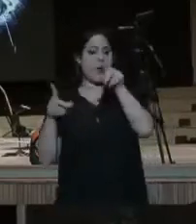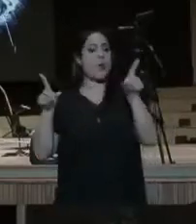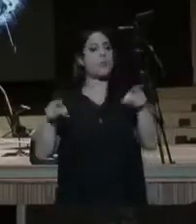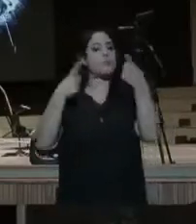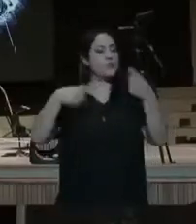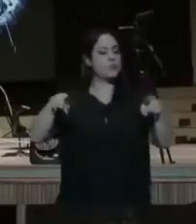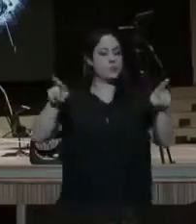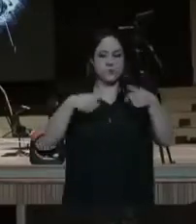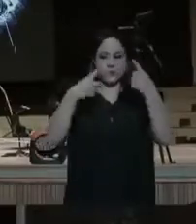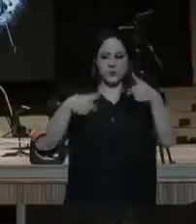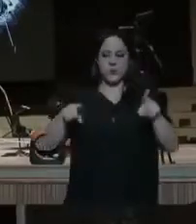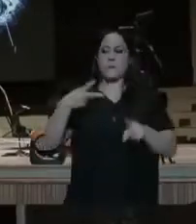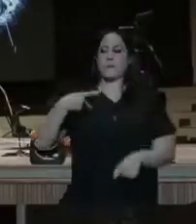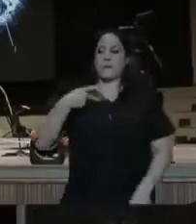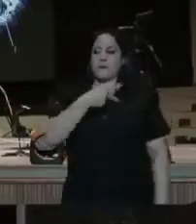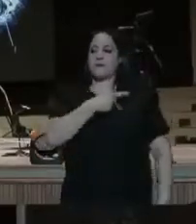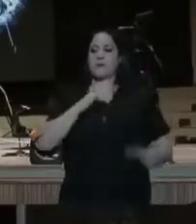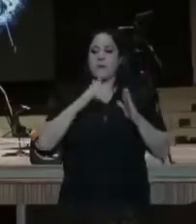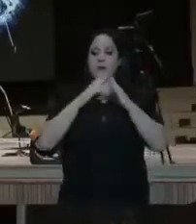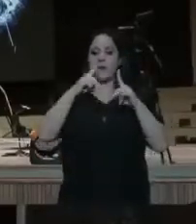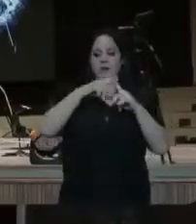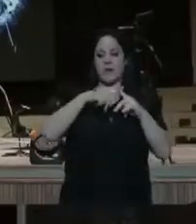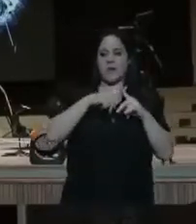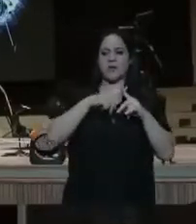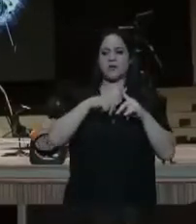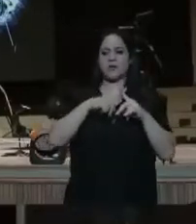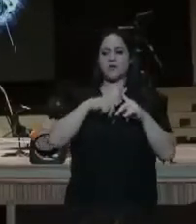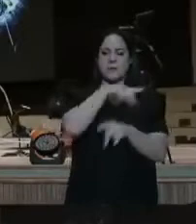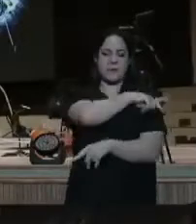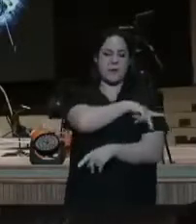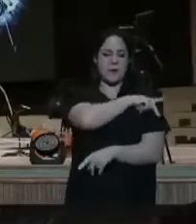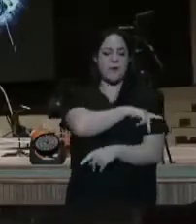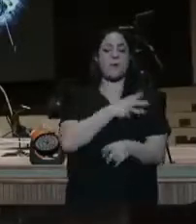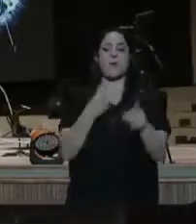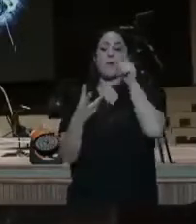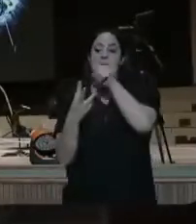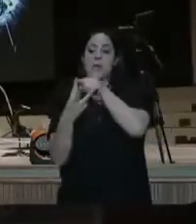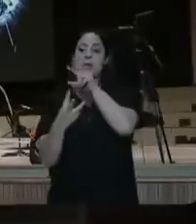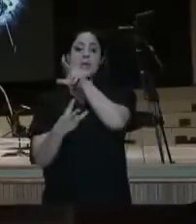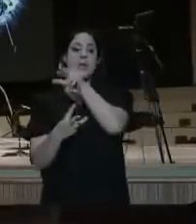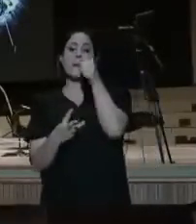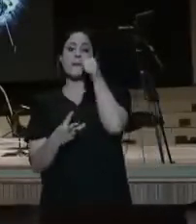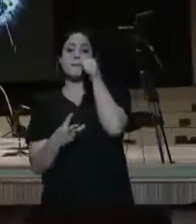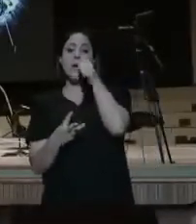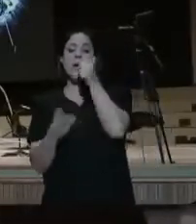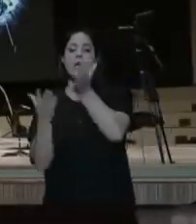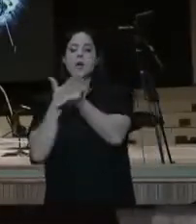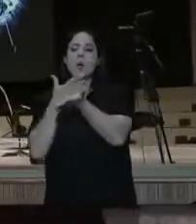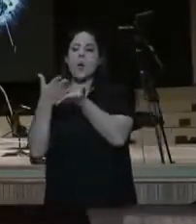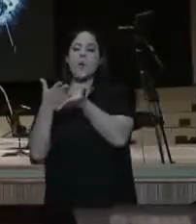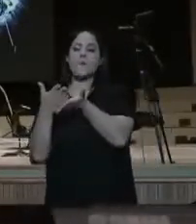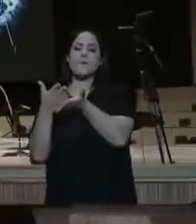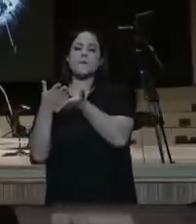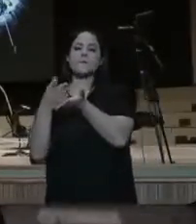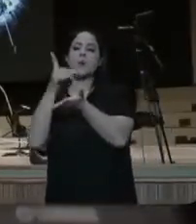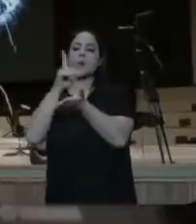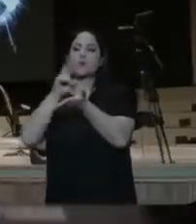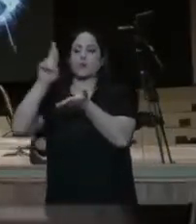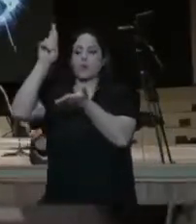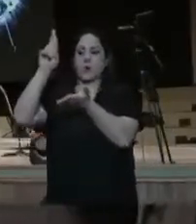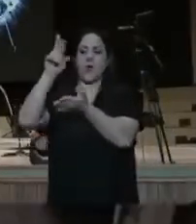teresina ea irmã mais nova rebeca terminando agora começando na verdade o doutorado dela é enfermeira